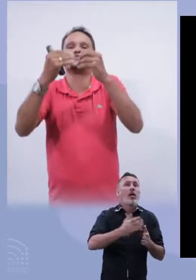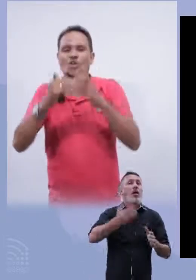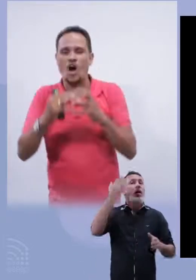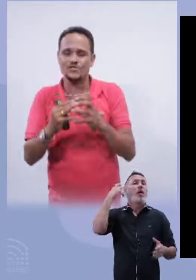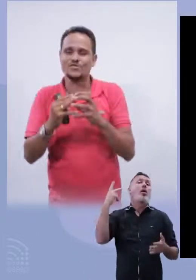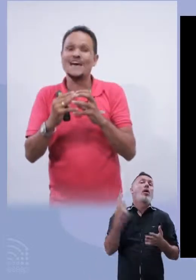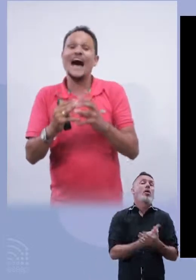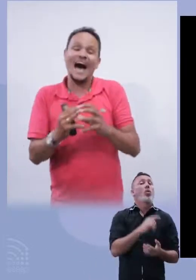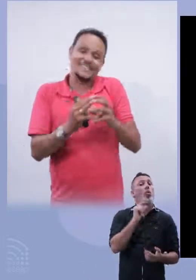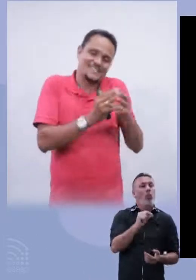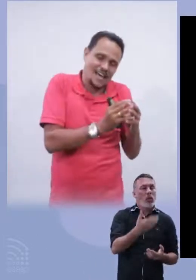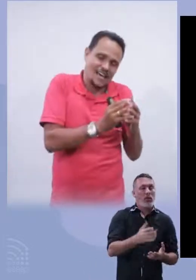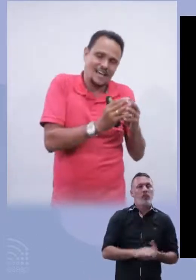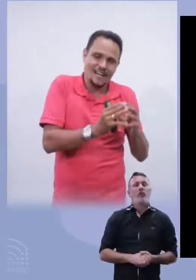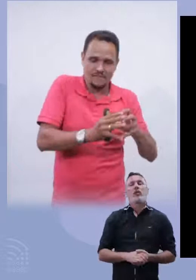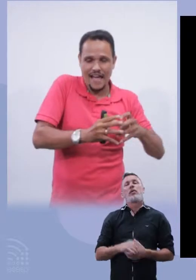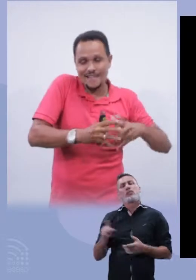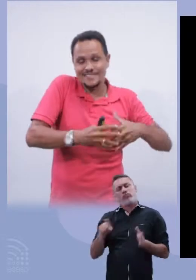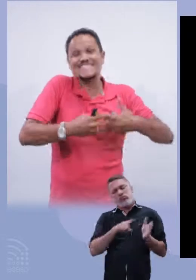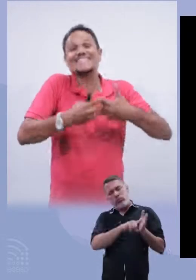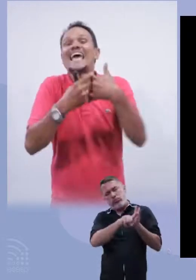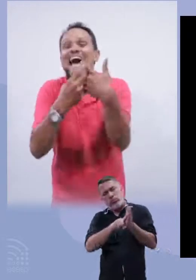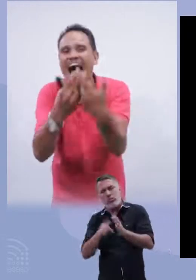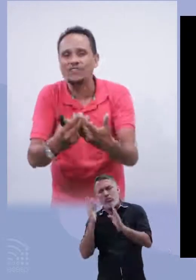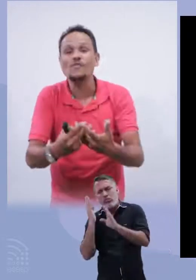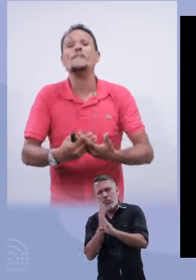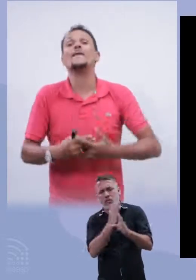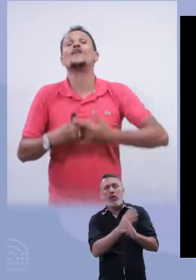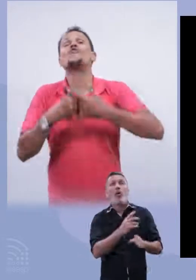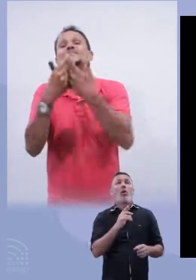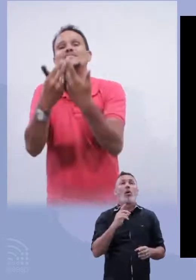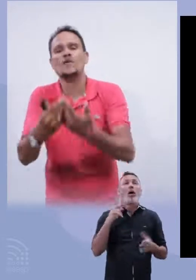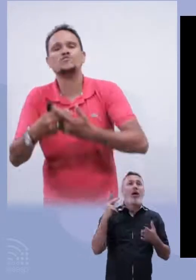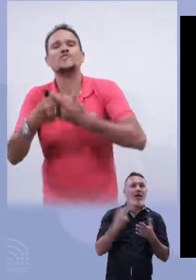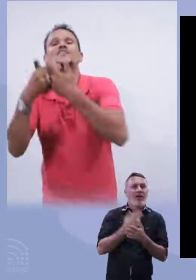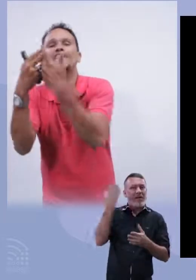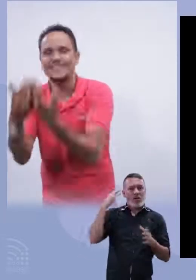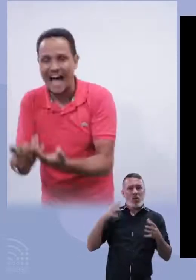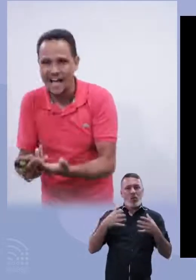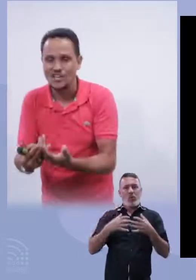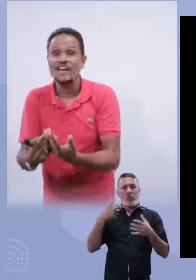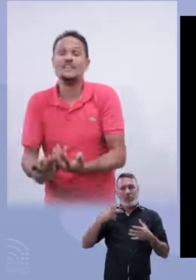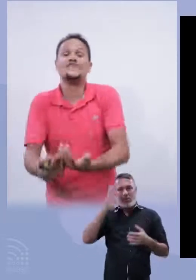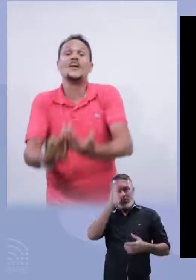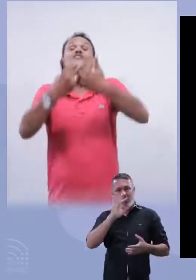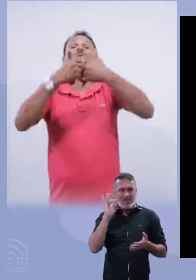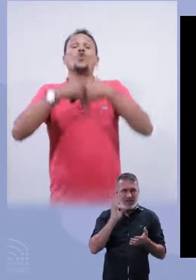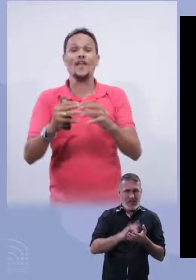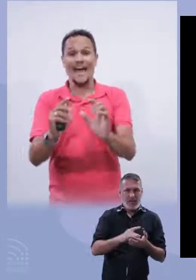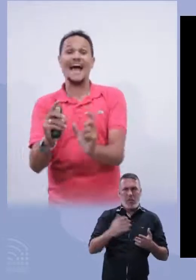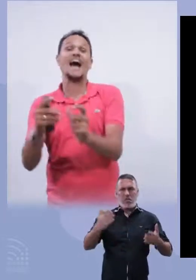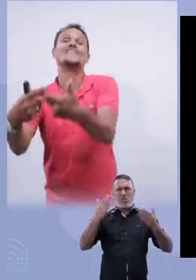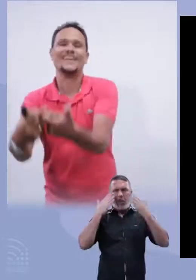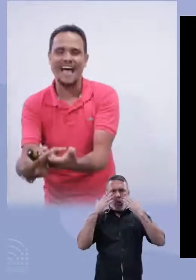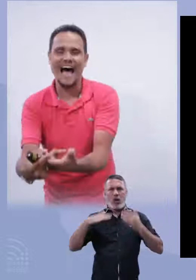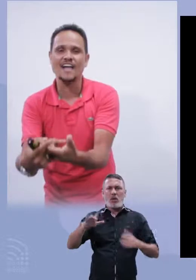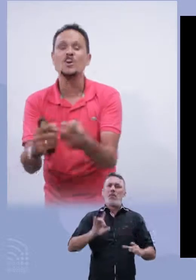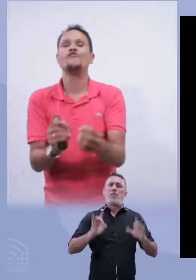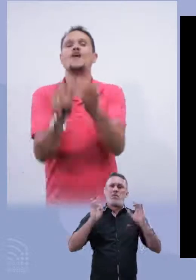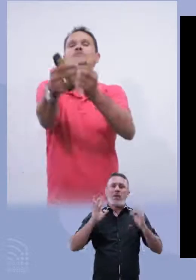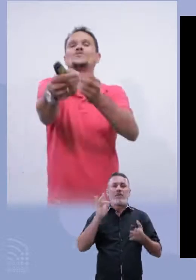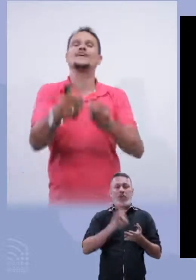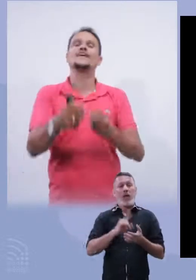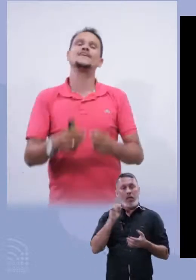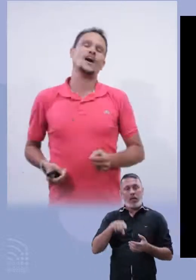primeiros episódios a ser desenterrado pela Comissão Nacional da Verdade e veio à tona a